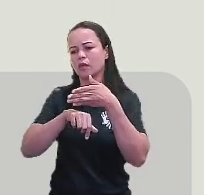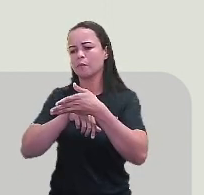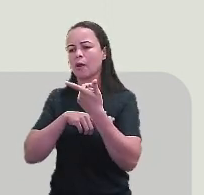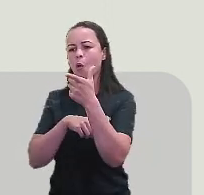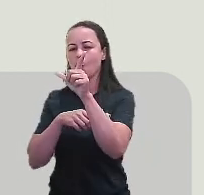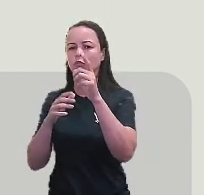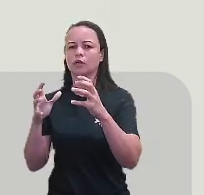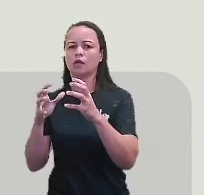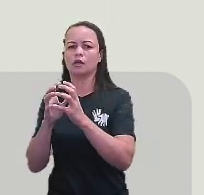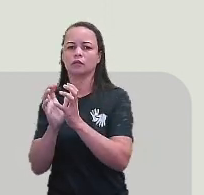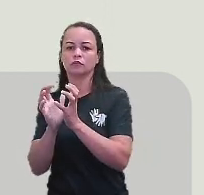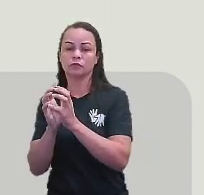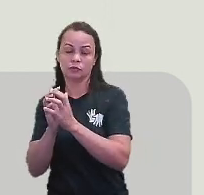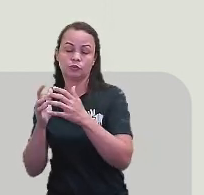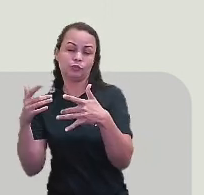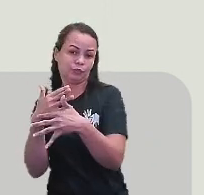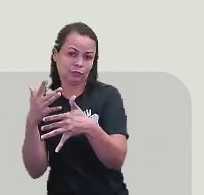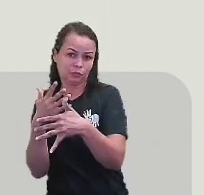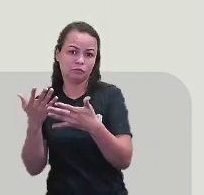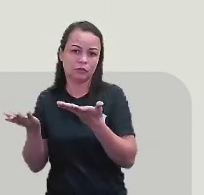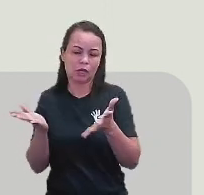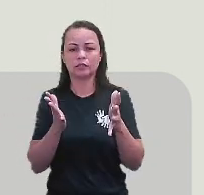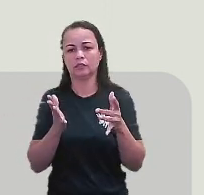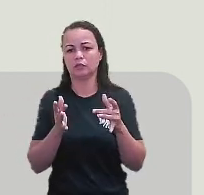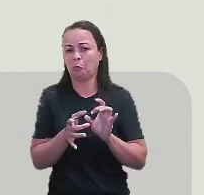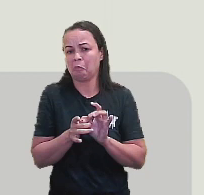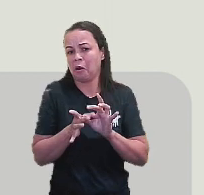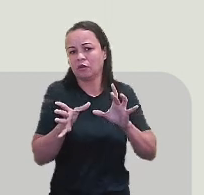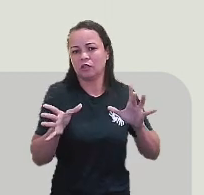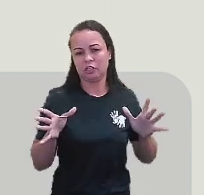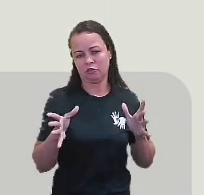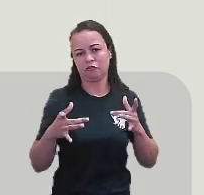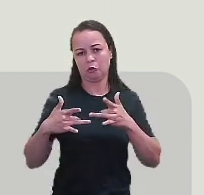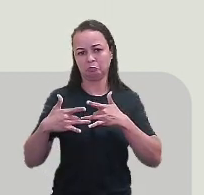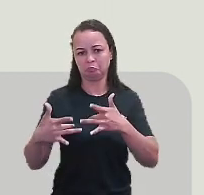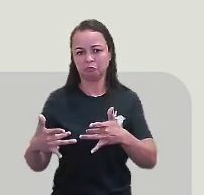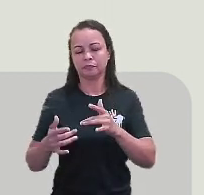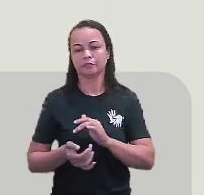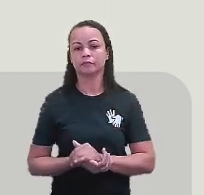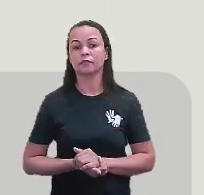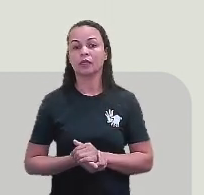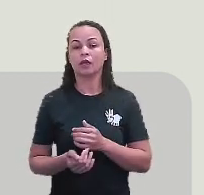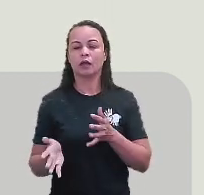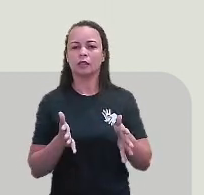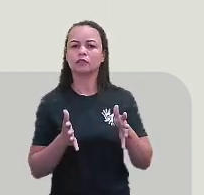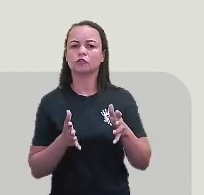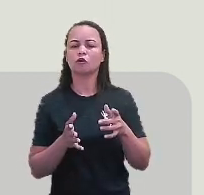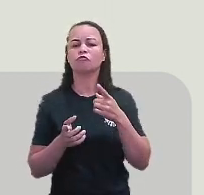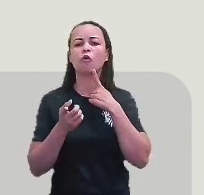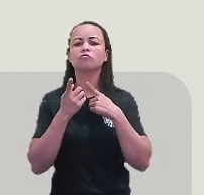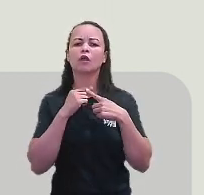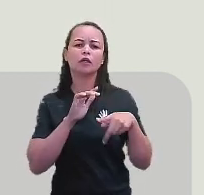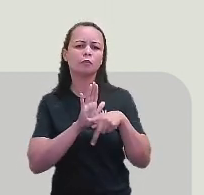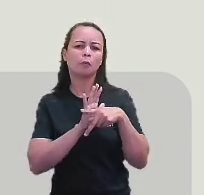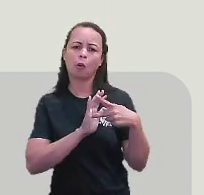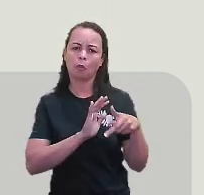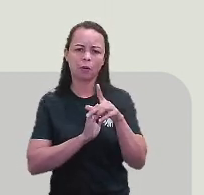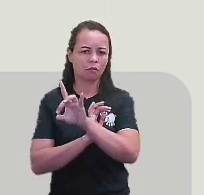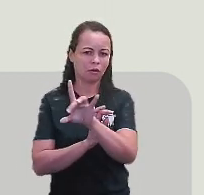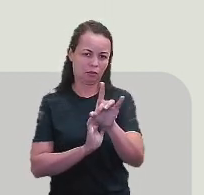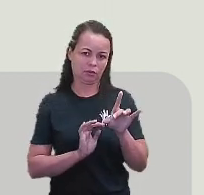município. Essa migração é migração espontânea ou voluntária. Partiu só da sua vontade de se